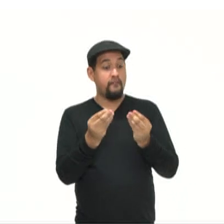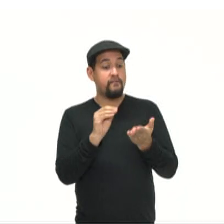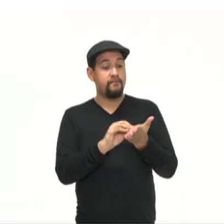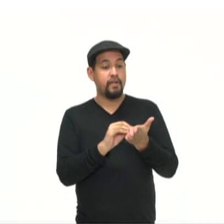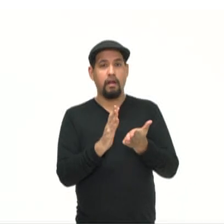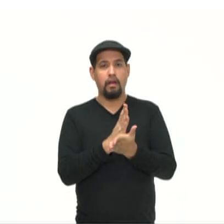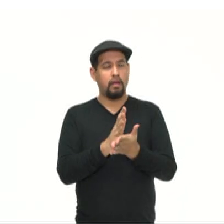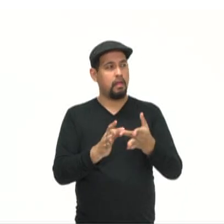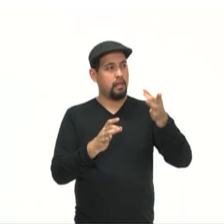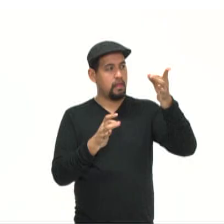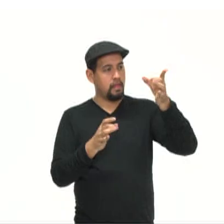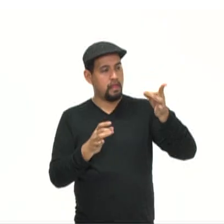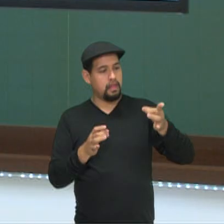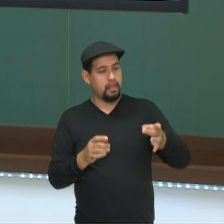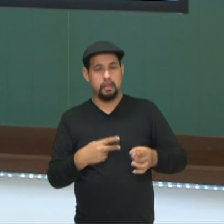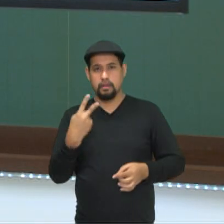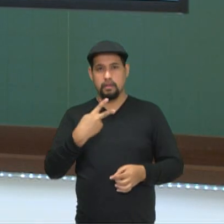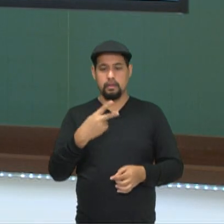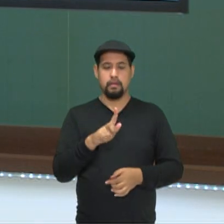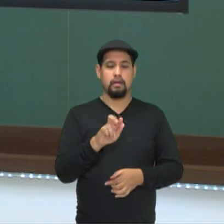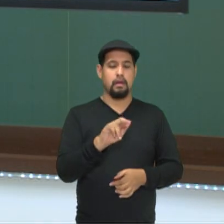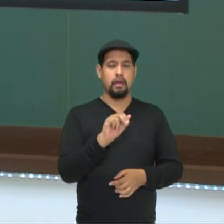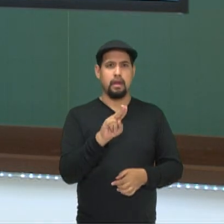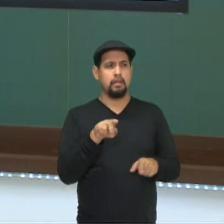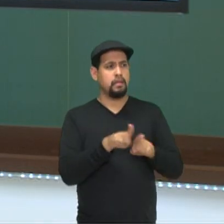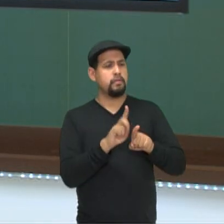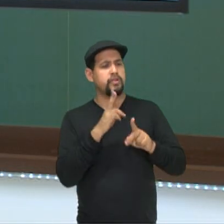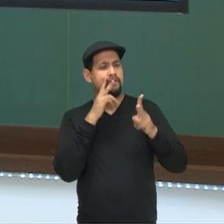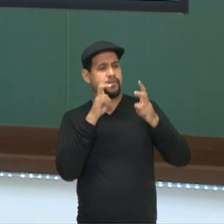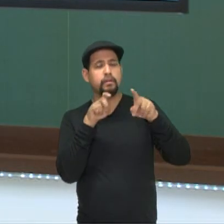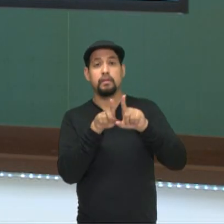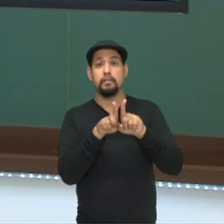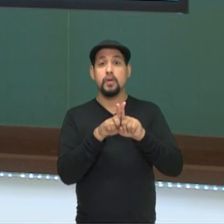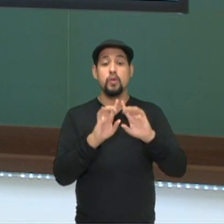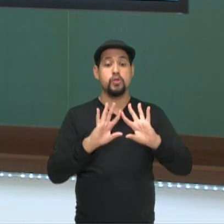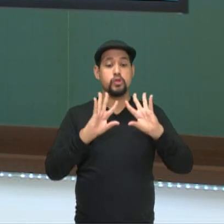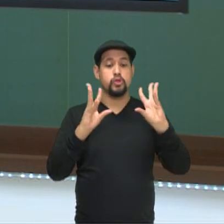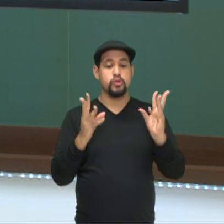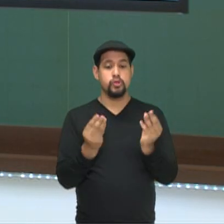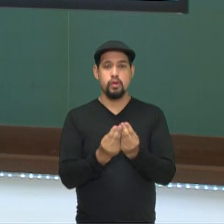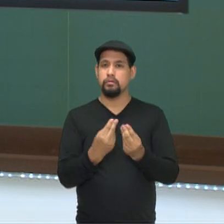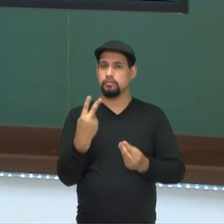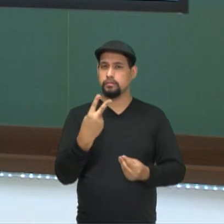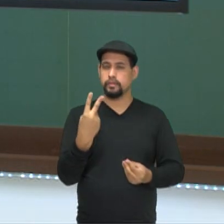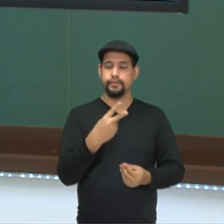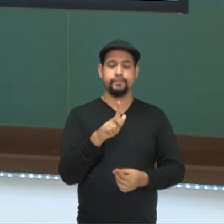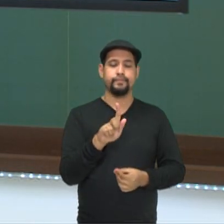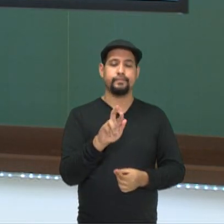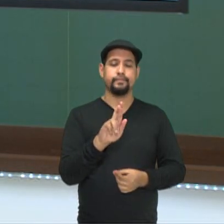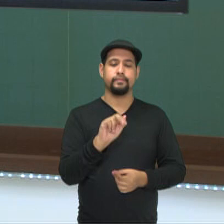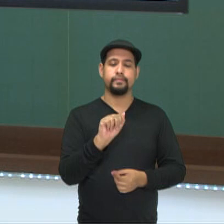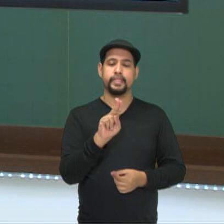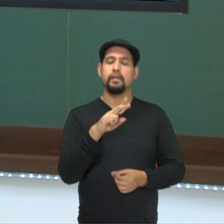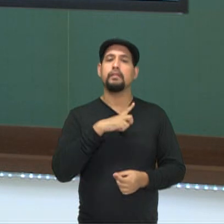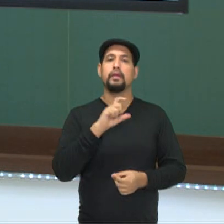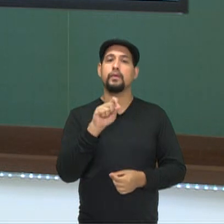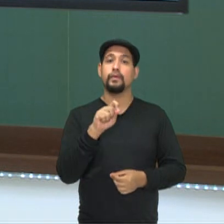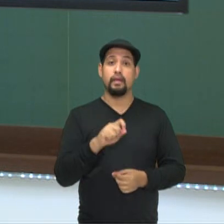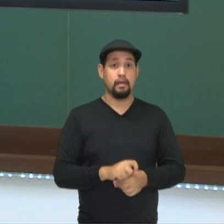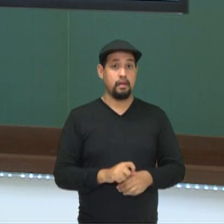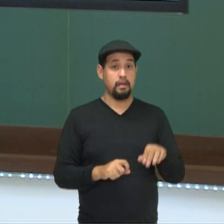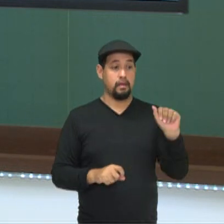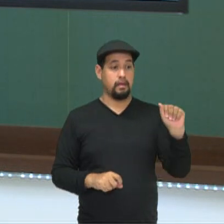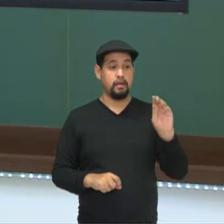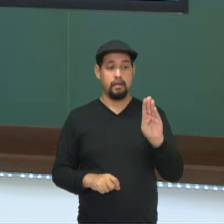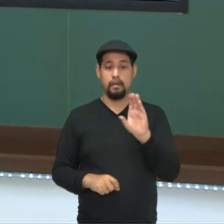incompleta cada equação de segundo grau Então como vimos uma equação completa do 2º grau ele tem que ter os coeficientes